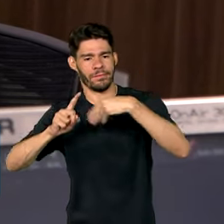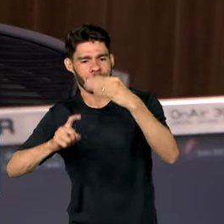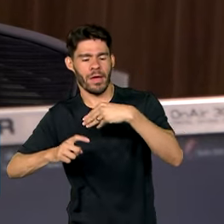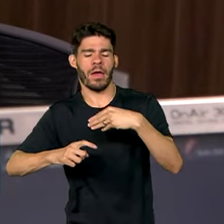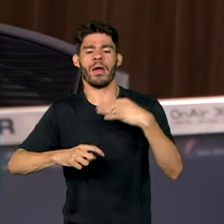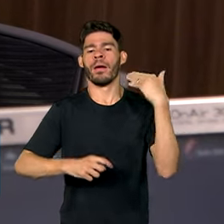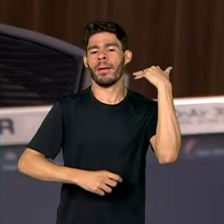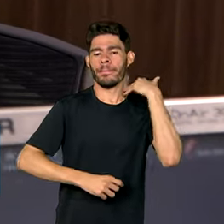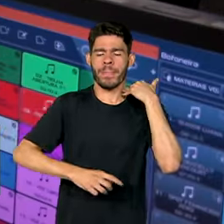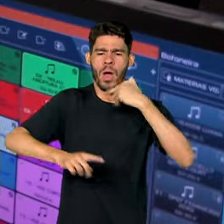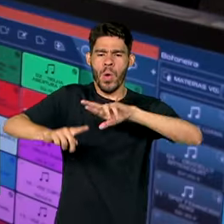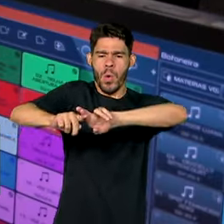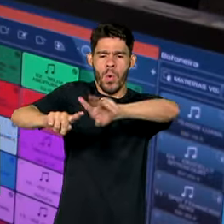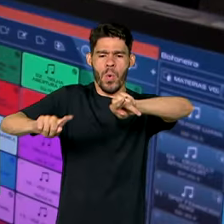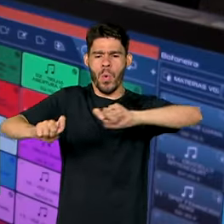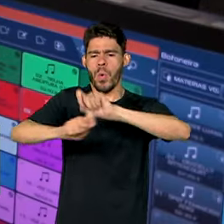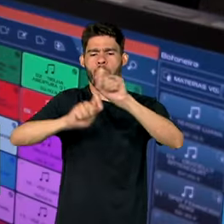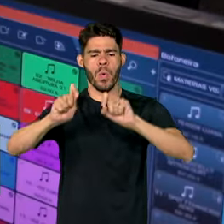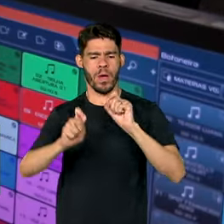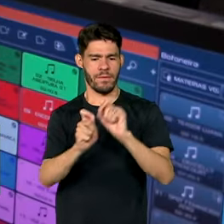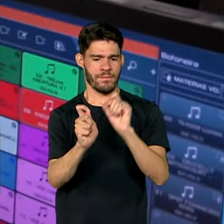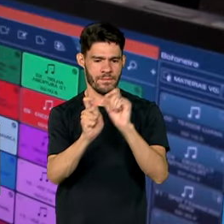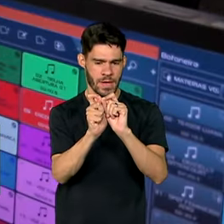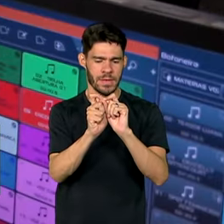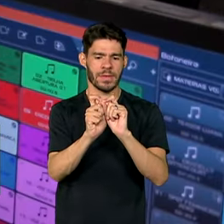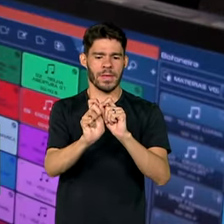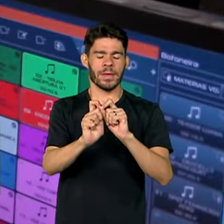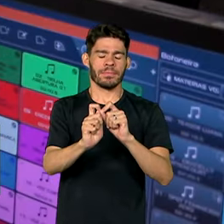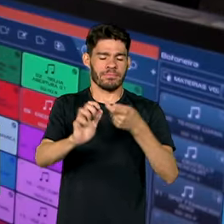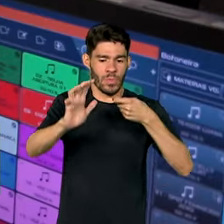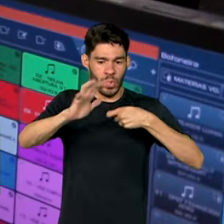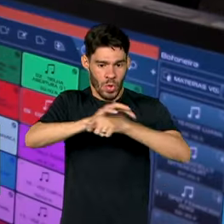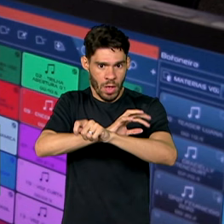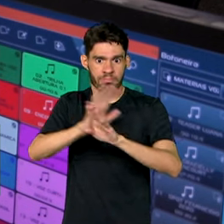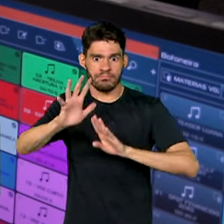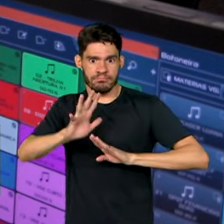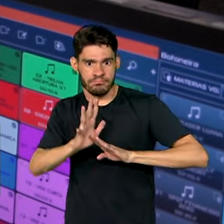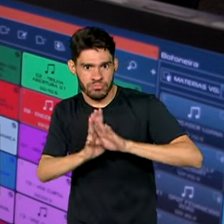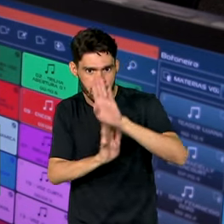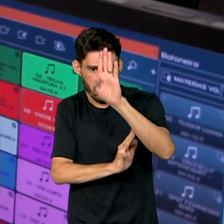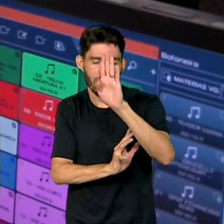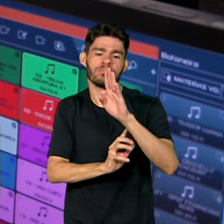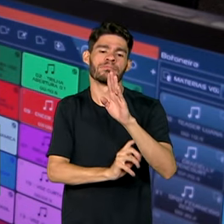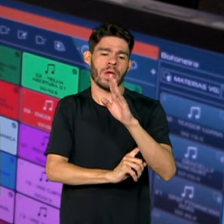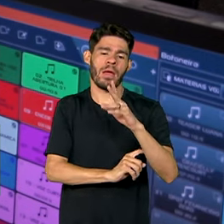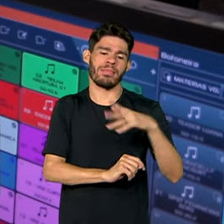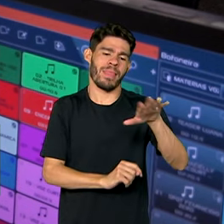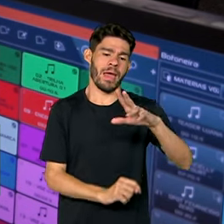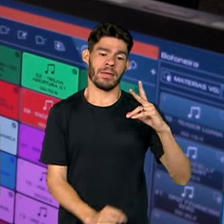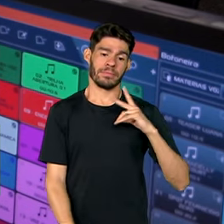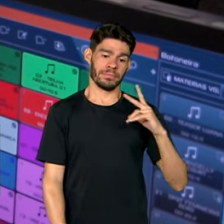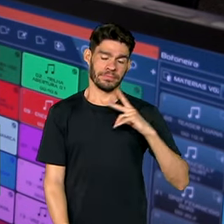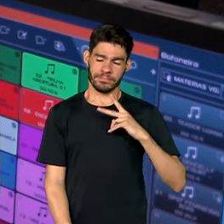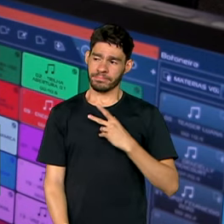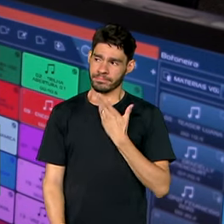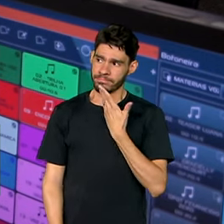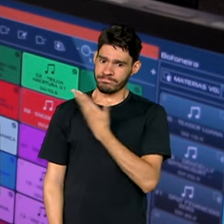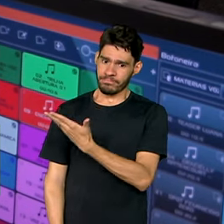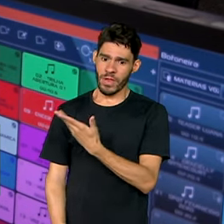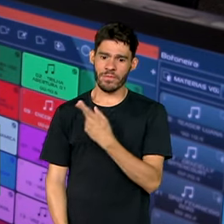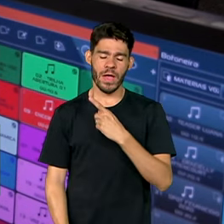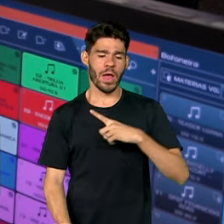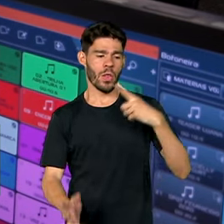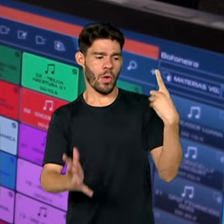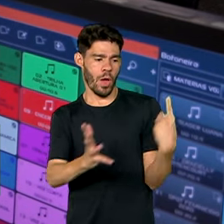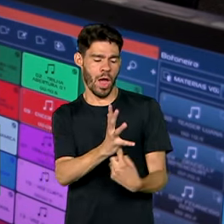bancos multilaterais tem que fazer para que esse recurso se alavanque mais investimento privado a senhora mencionou o acordo